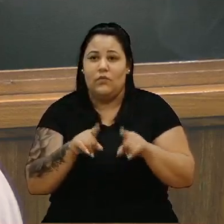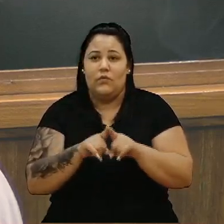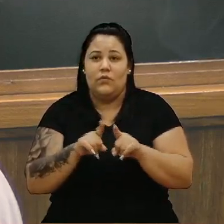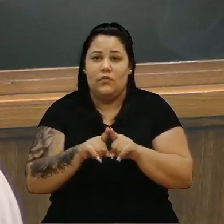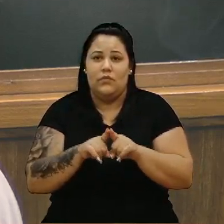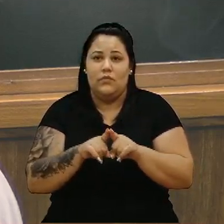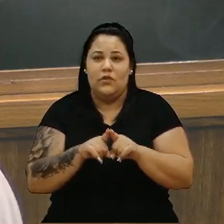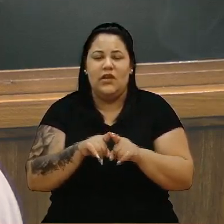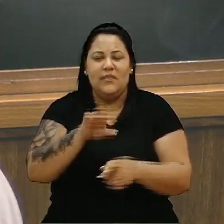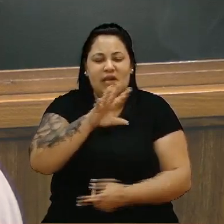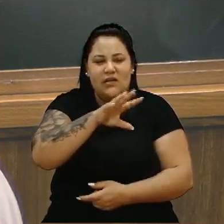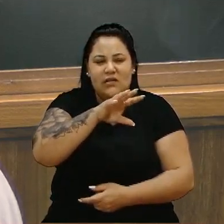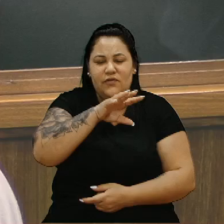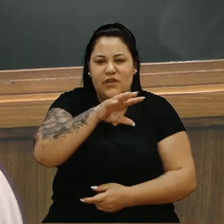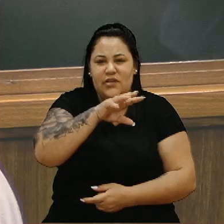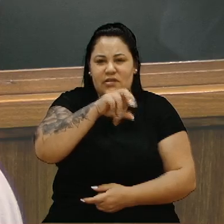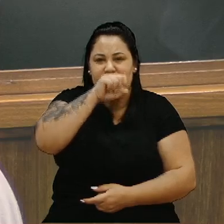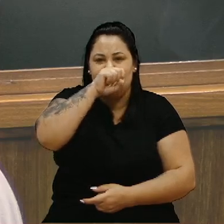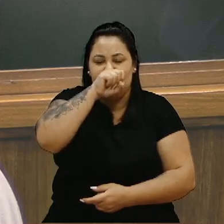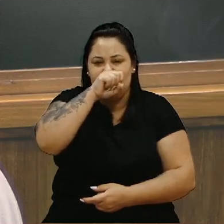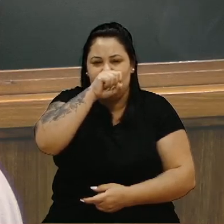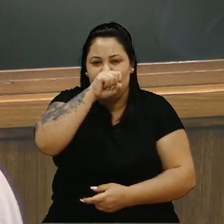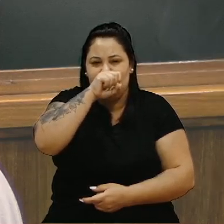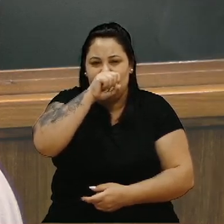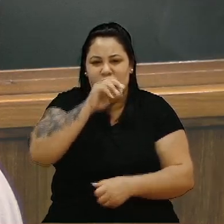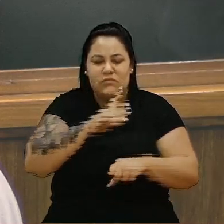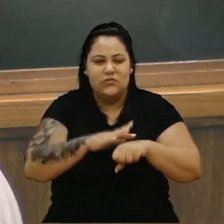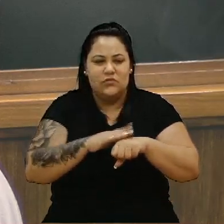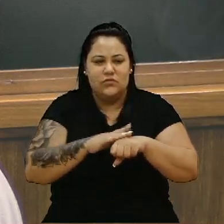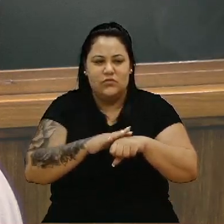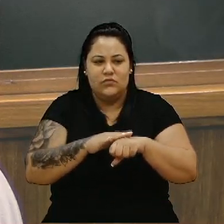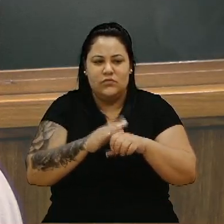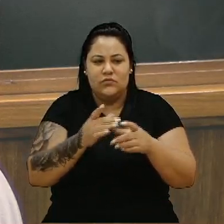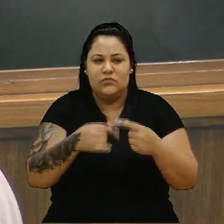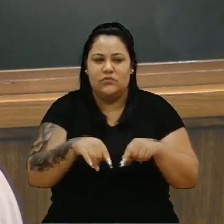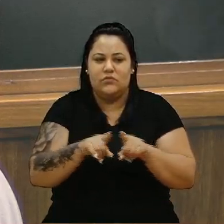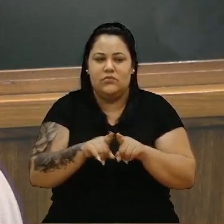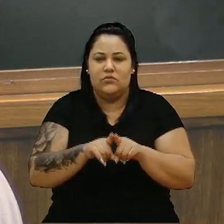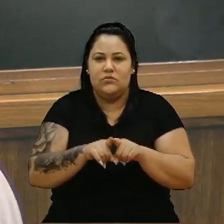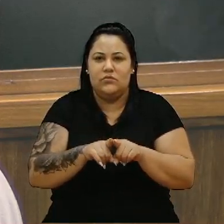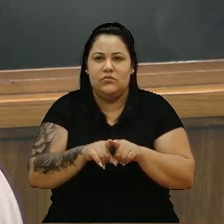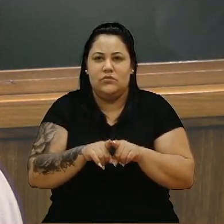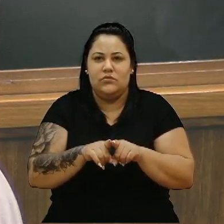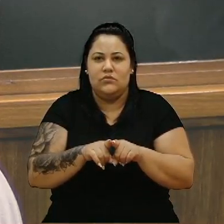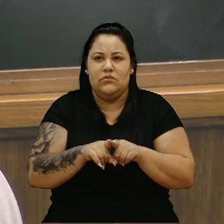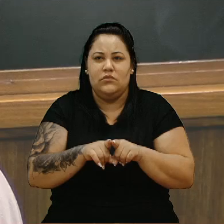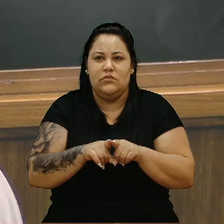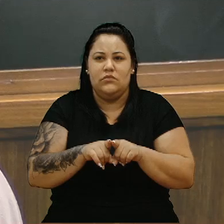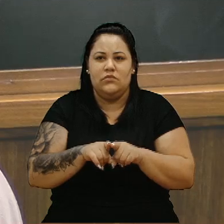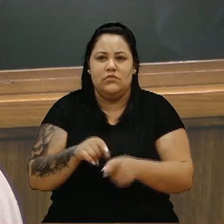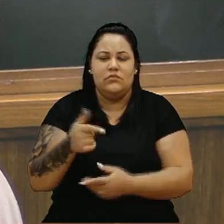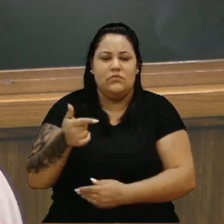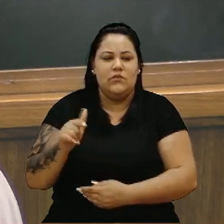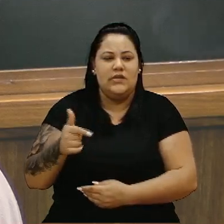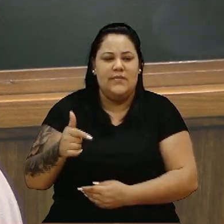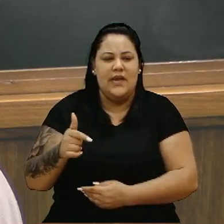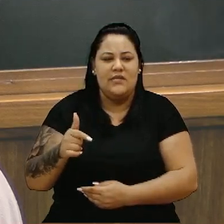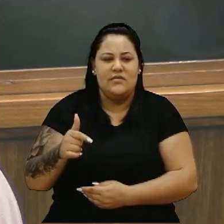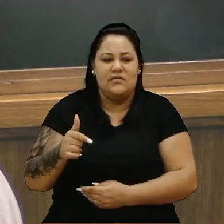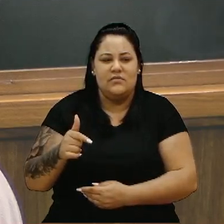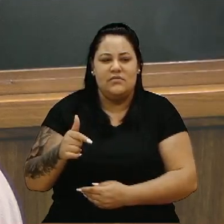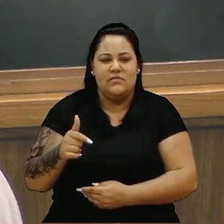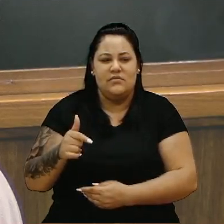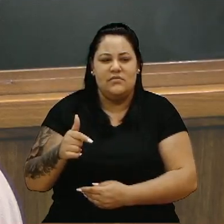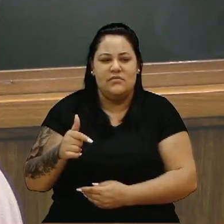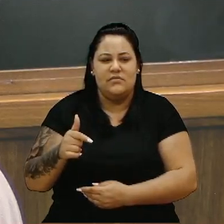esgoto, conviver com as doenças que isso pode trazer. Quando a gente não tem a pavimentação nesses locais, e mais uma